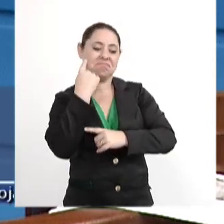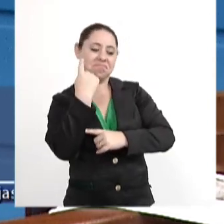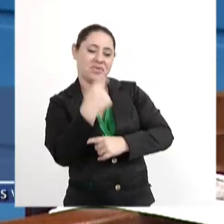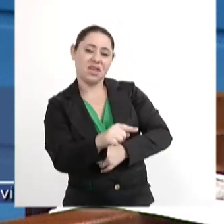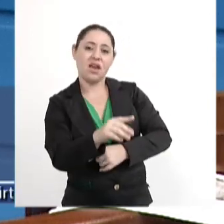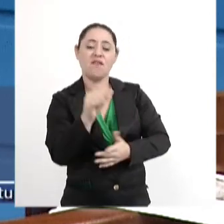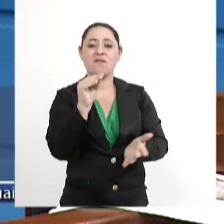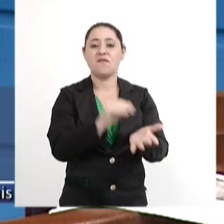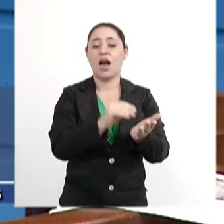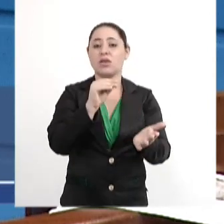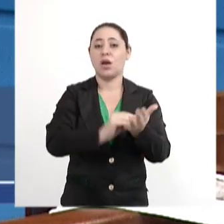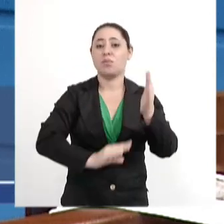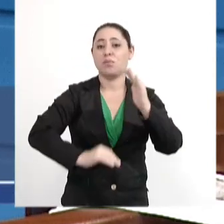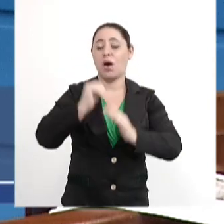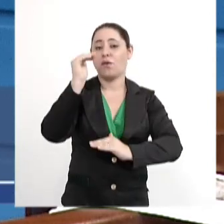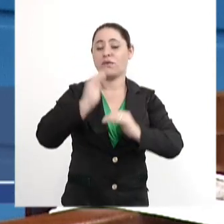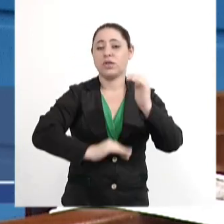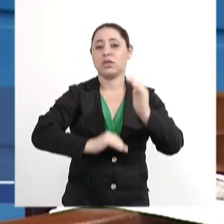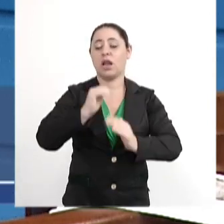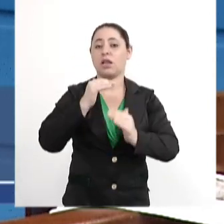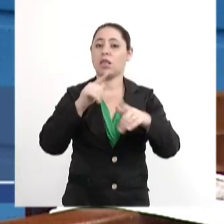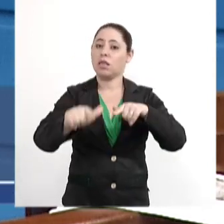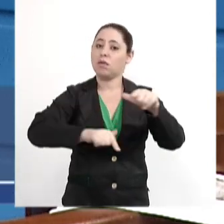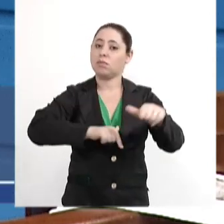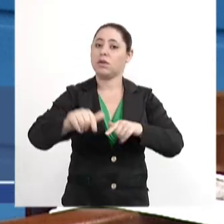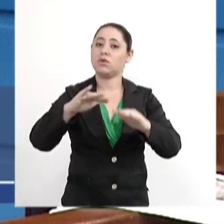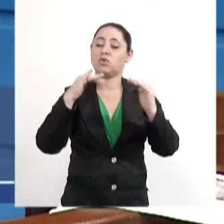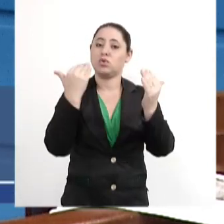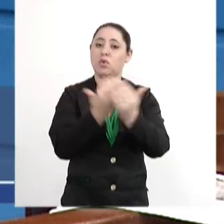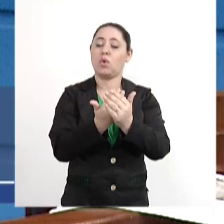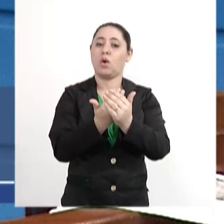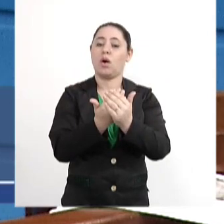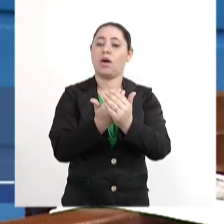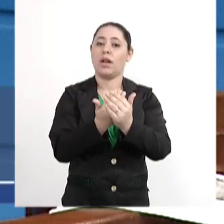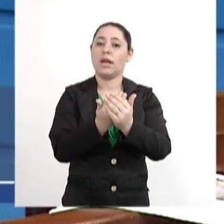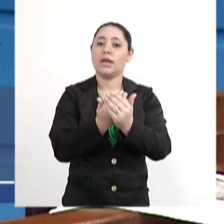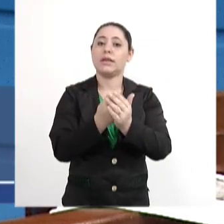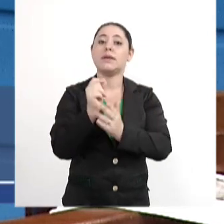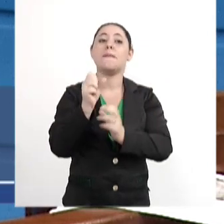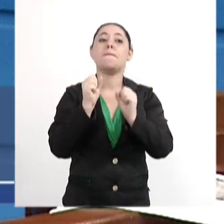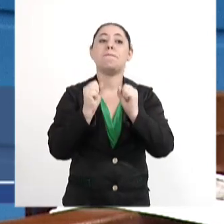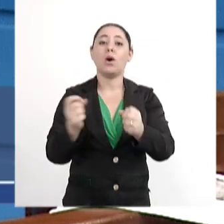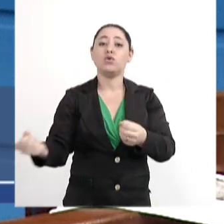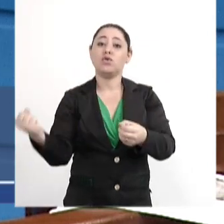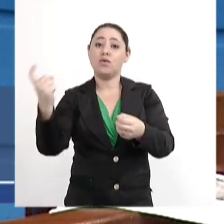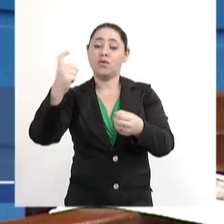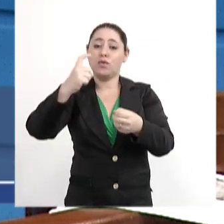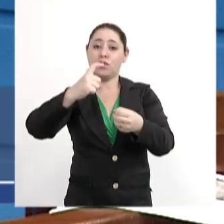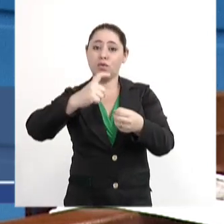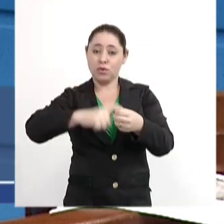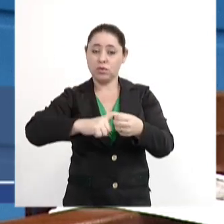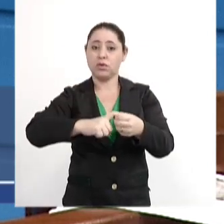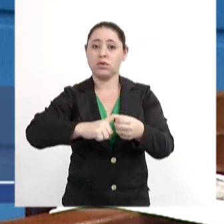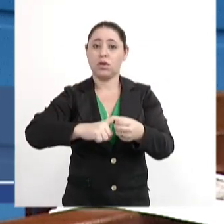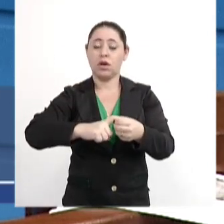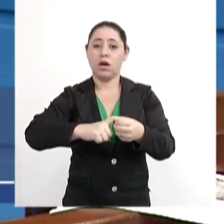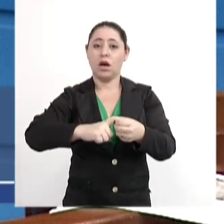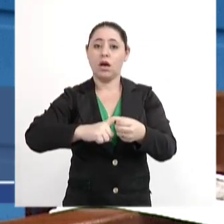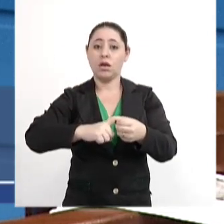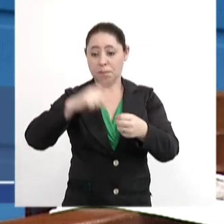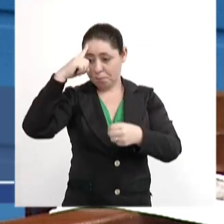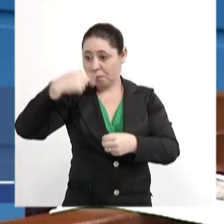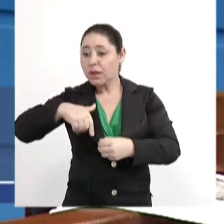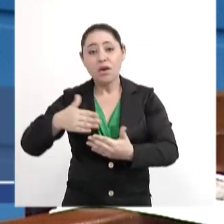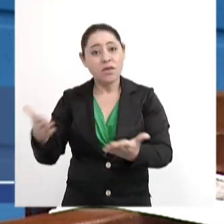de profissionais atuando nas escolas, que, segundo eles, já poderiam ter sido convocados e encaminhados,